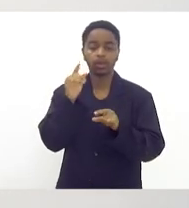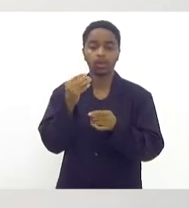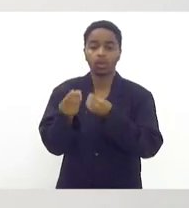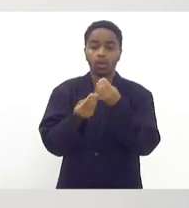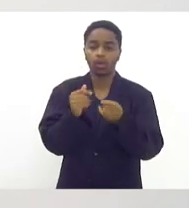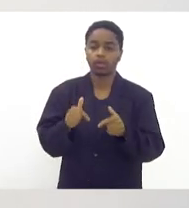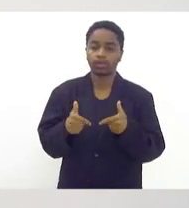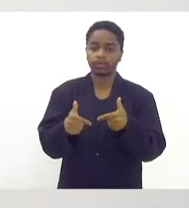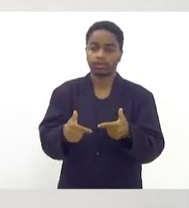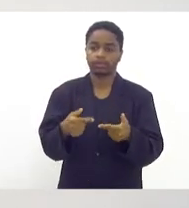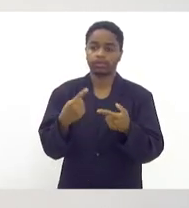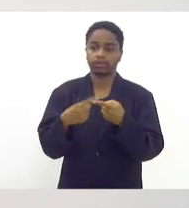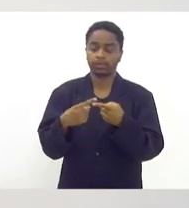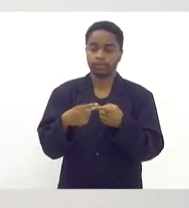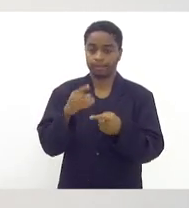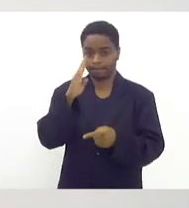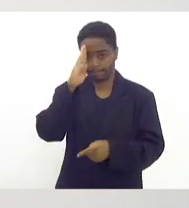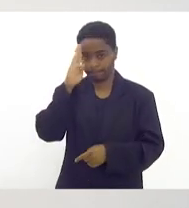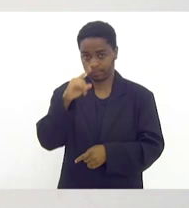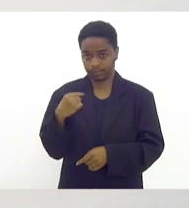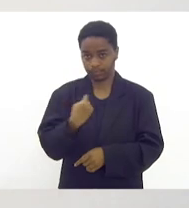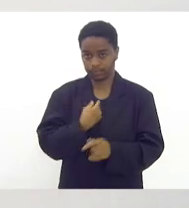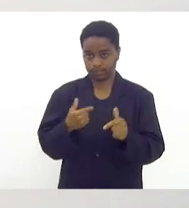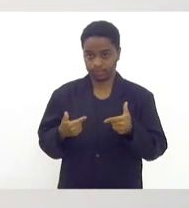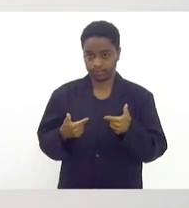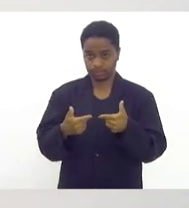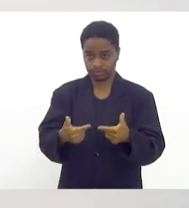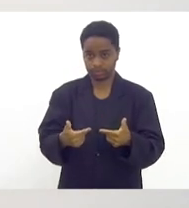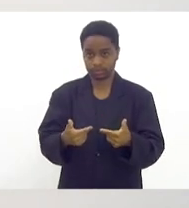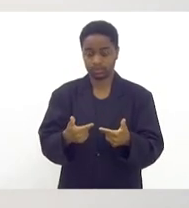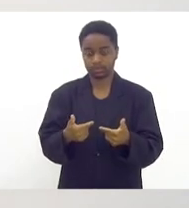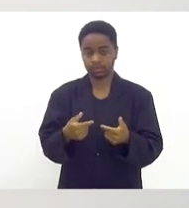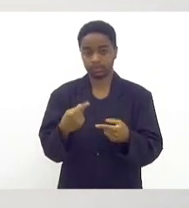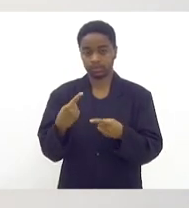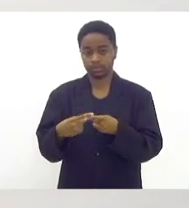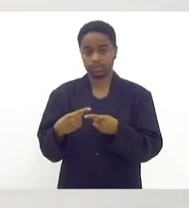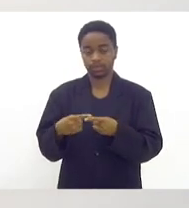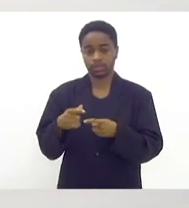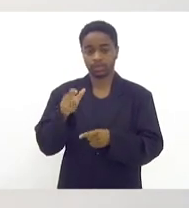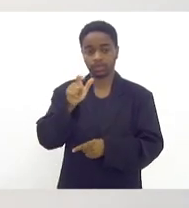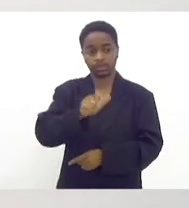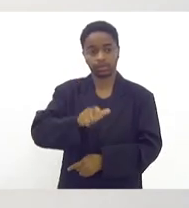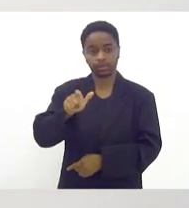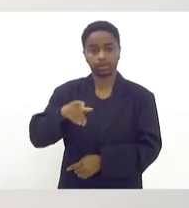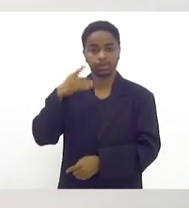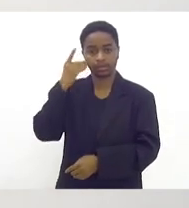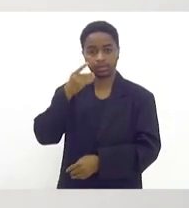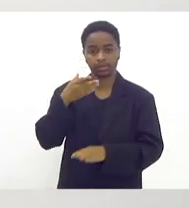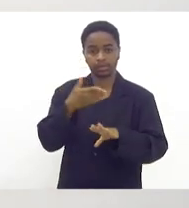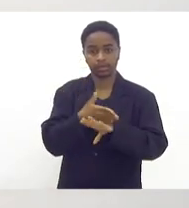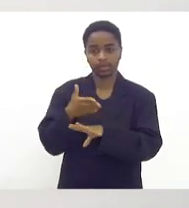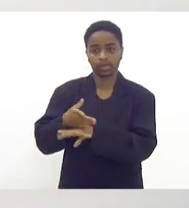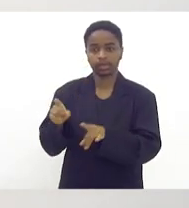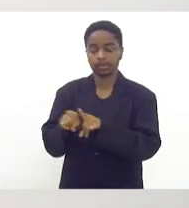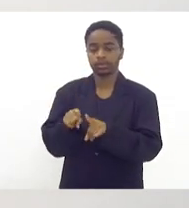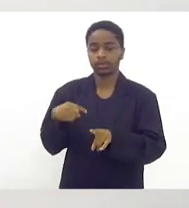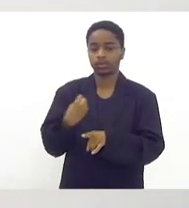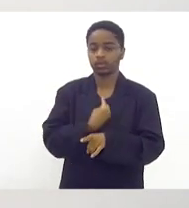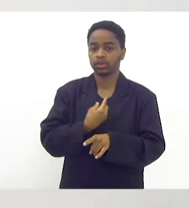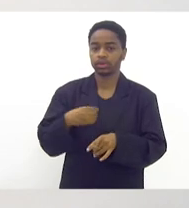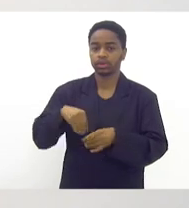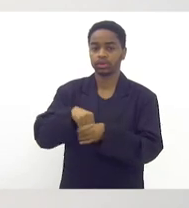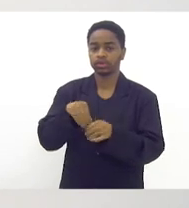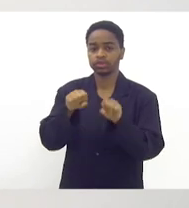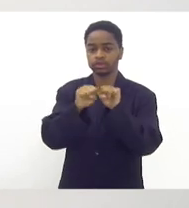priorizar Nossa atuação enquanto pessoas que faz os parlamentares que fazem ali e nós enquanto órgão do sistema de justiça que temos